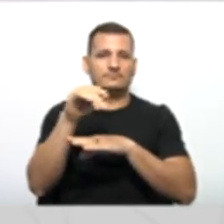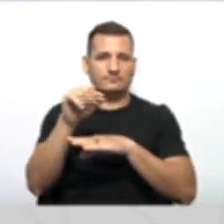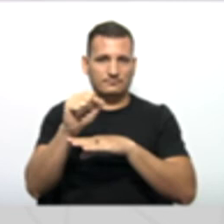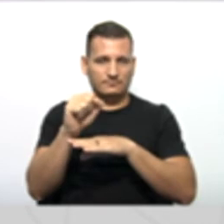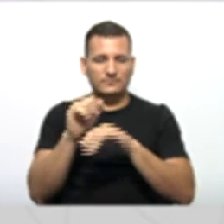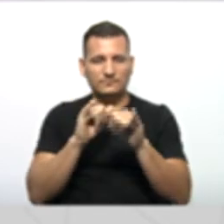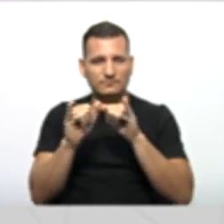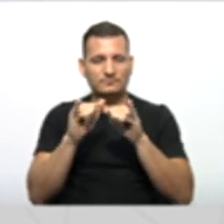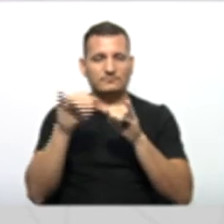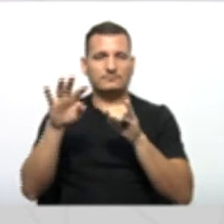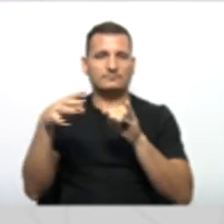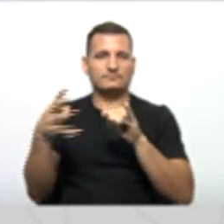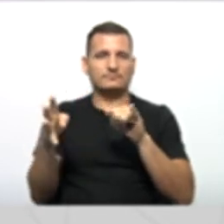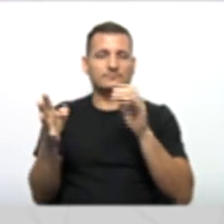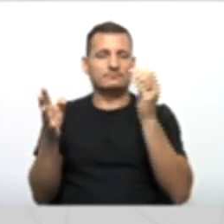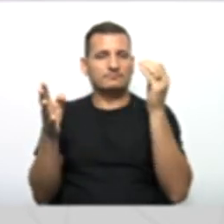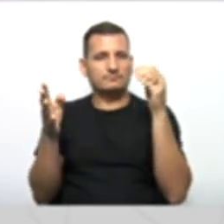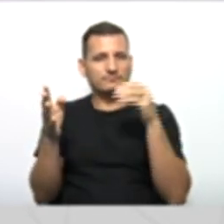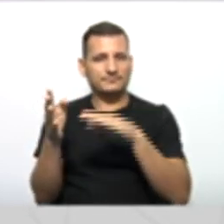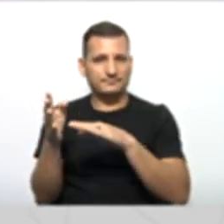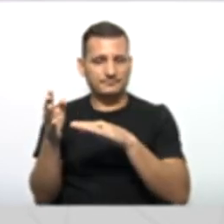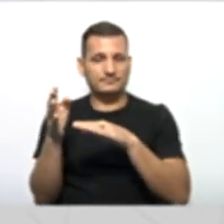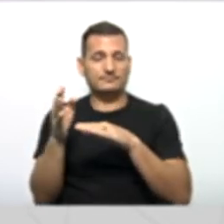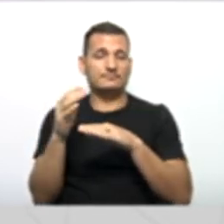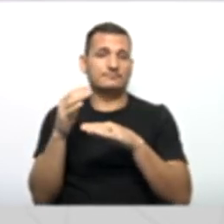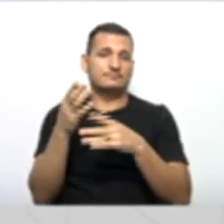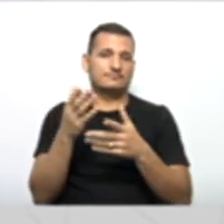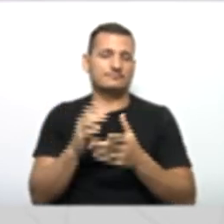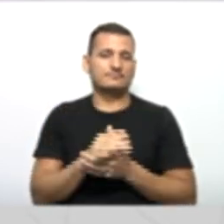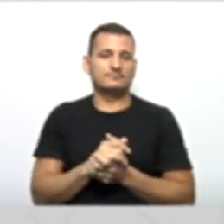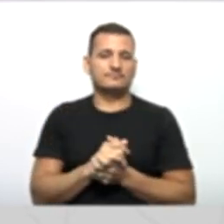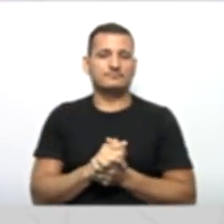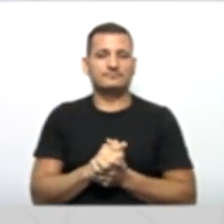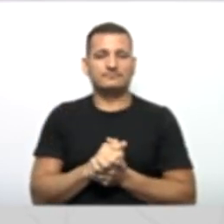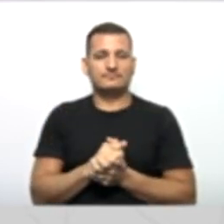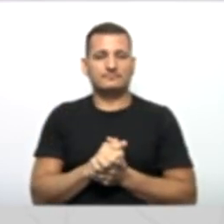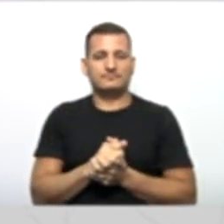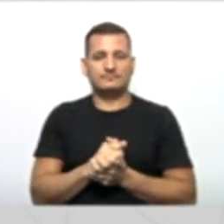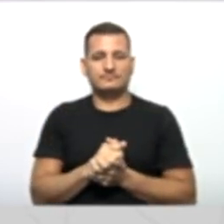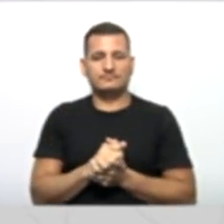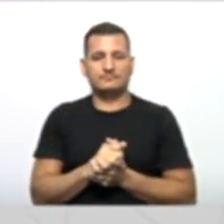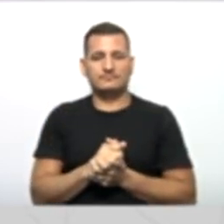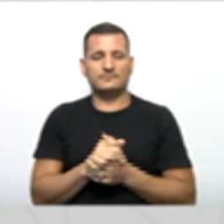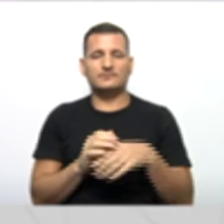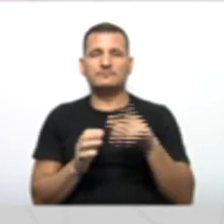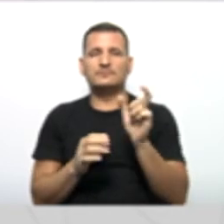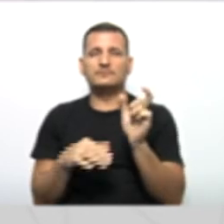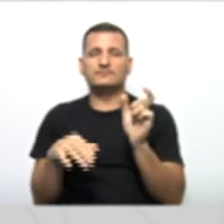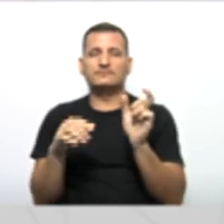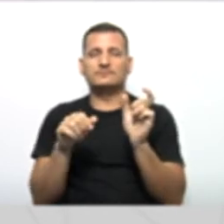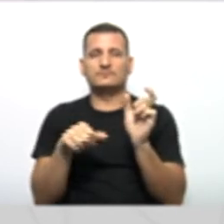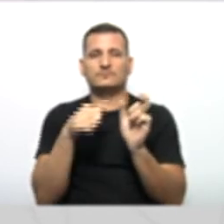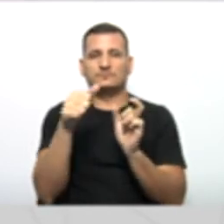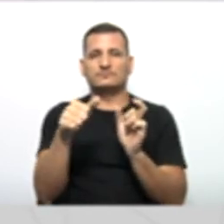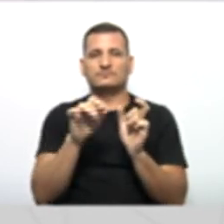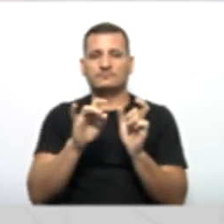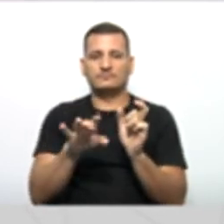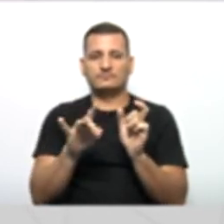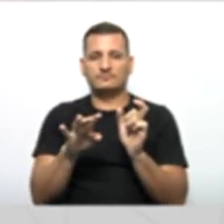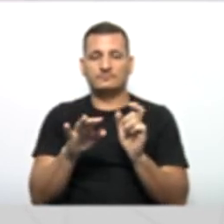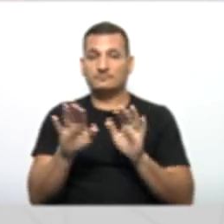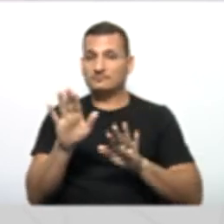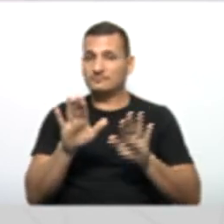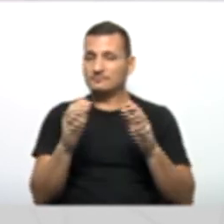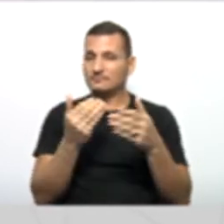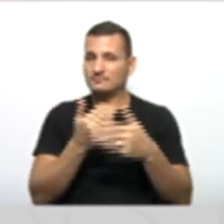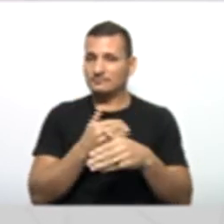tabela foi aí que eu coloquei a pegadinha pra vocês né só troquei a palavrinha que é o que acontece muito cuidado na